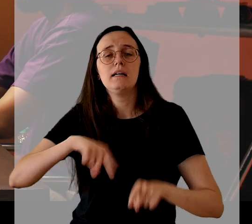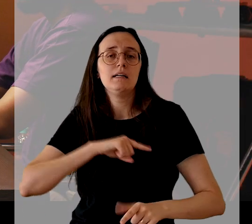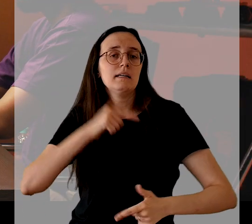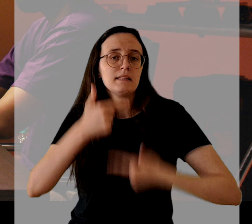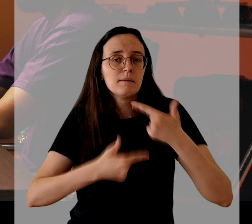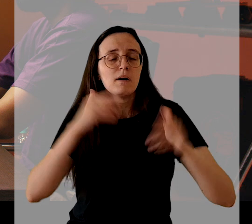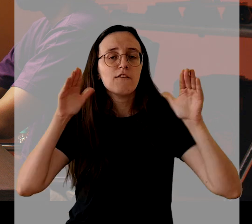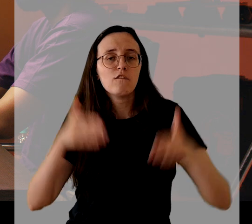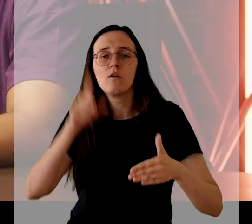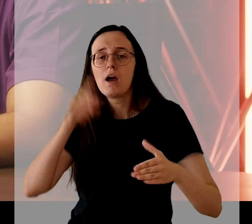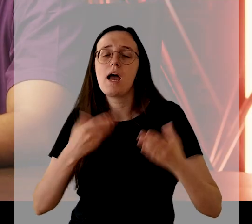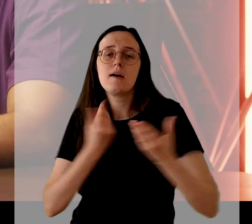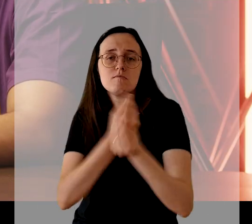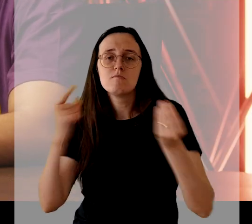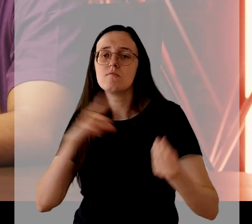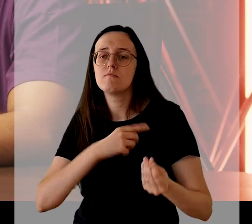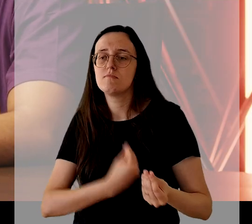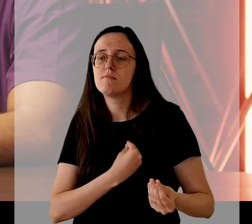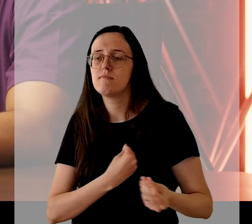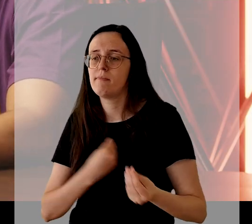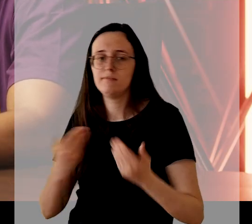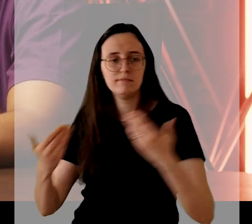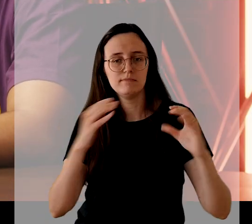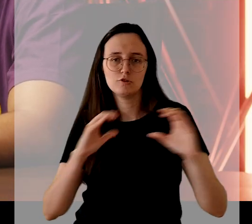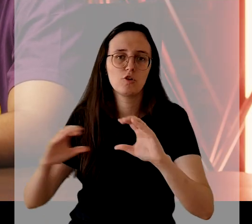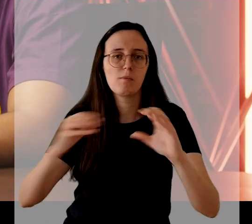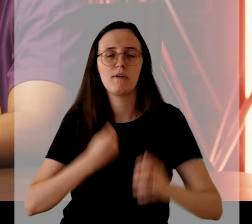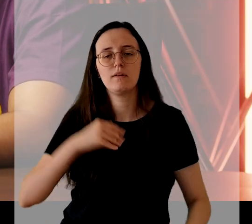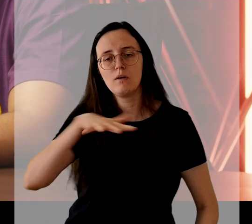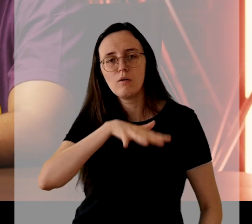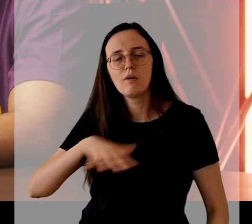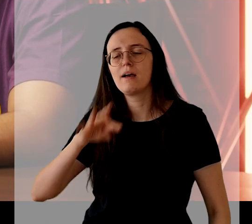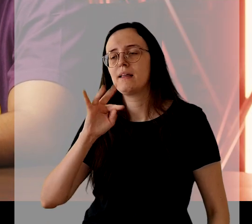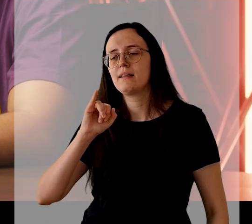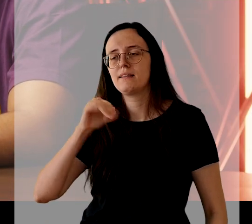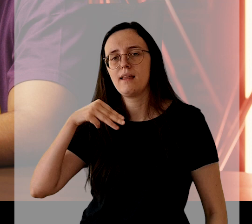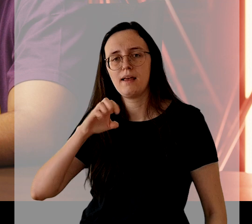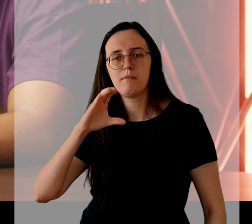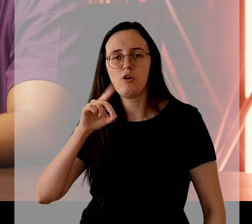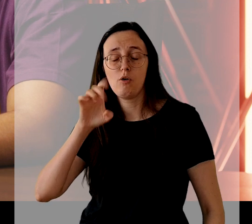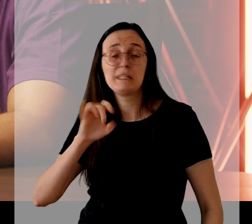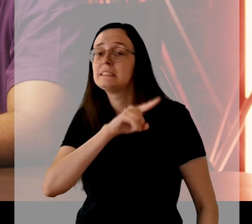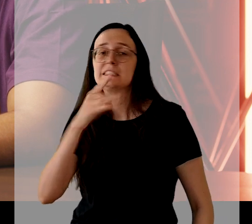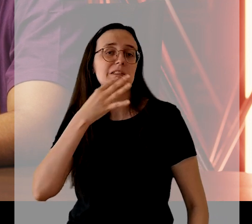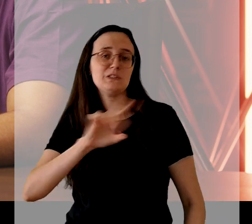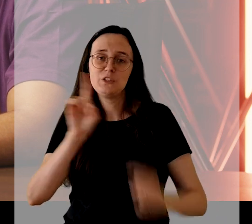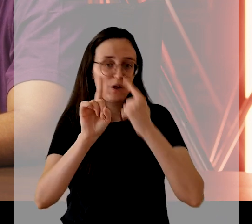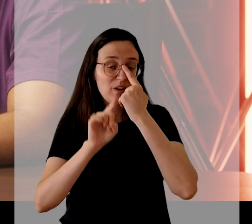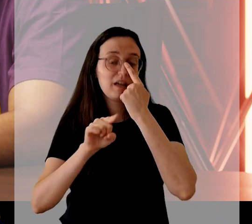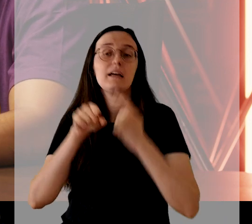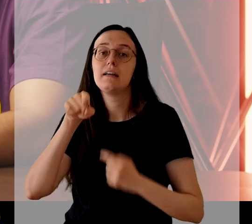a gente trabalha com comunicação entre o gravador e a câmera, né? Seja no processo de timecode, que para quem não